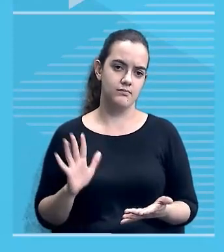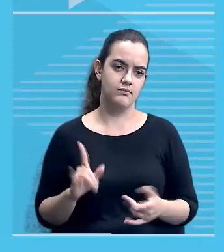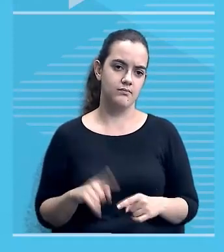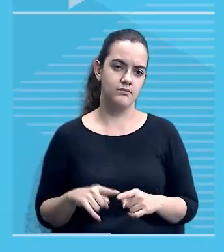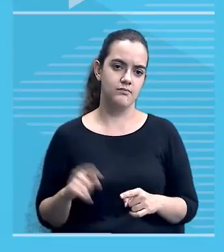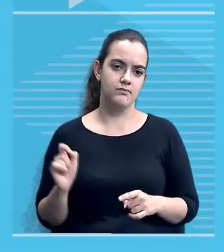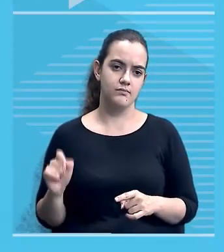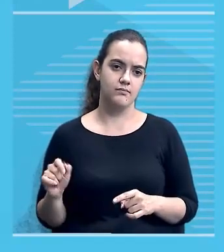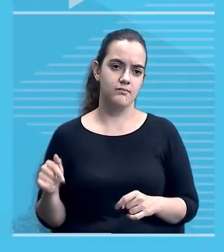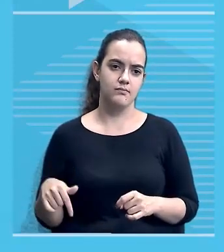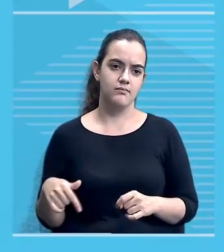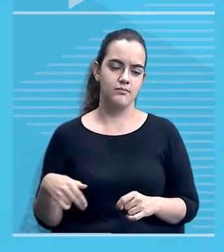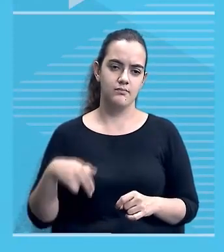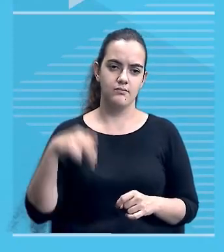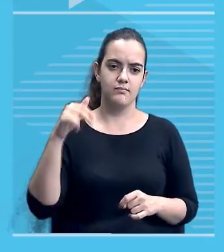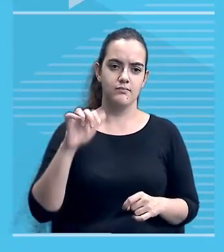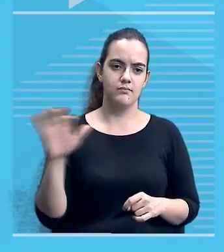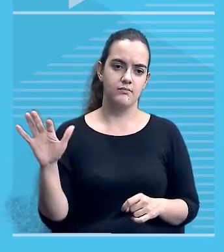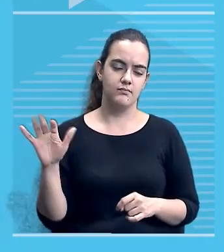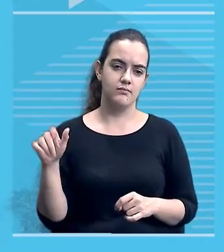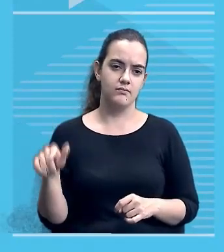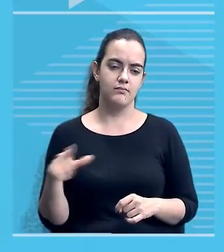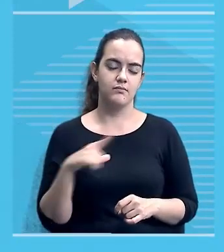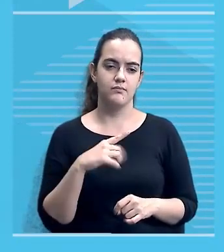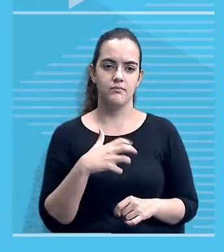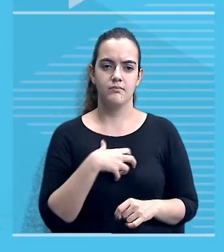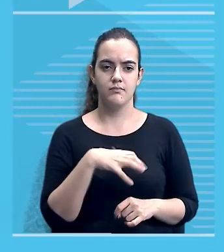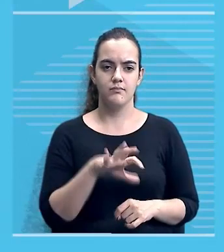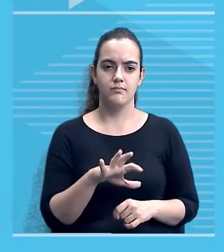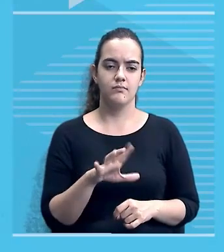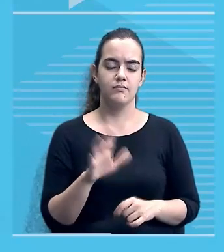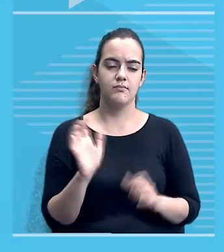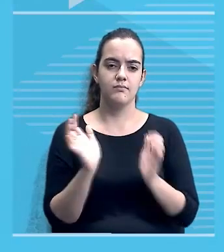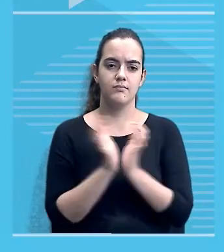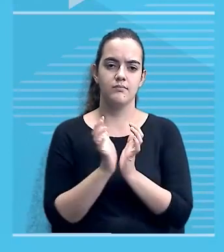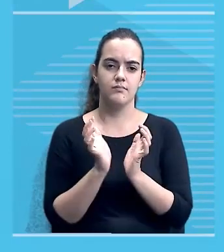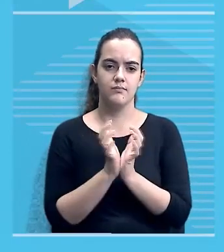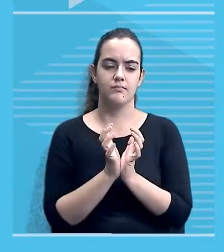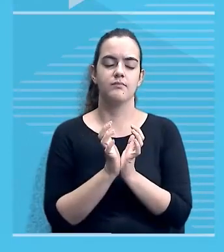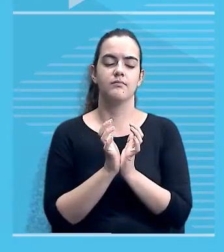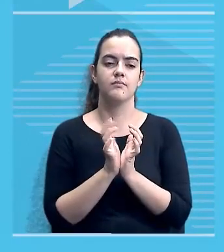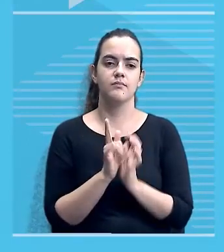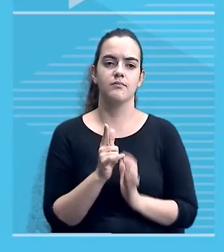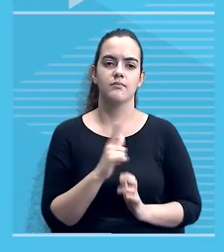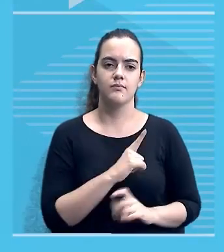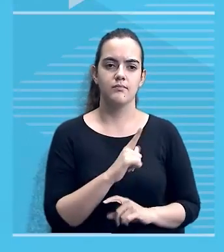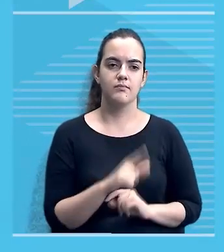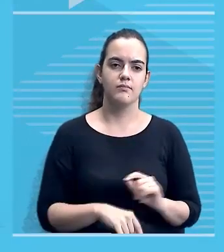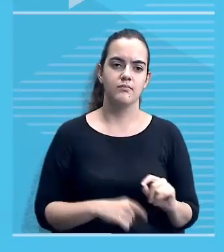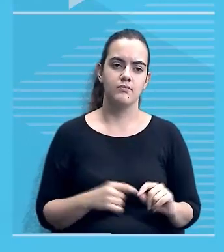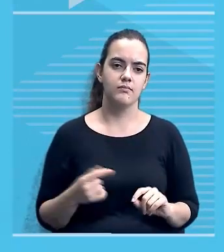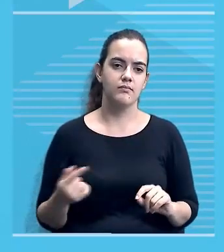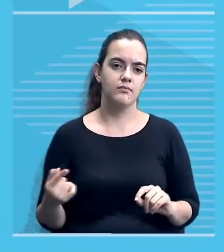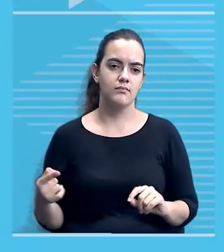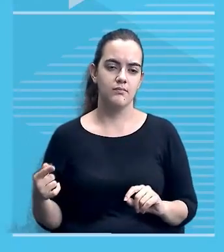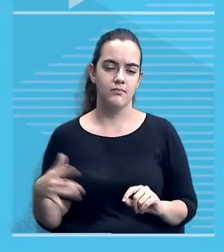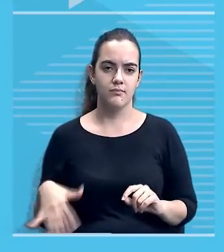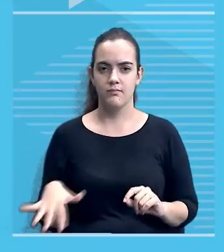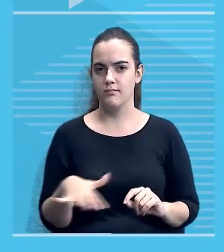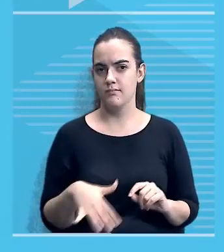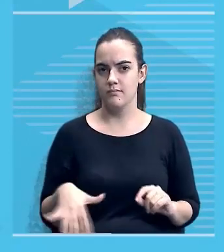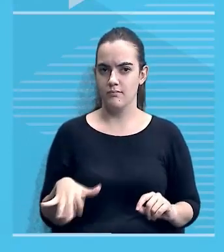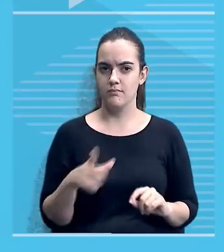região metropolitana de Salvador de Recife aí o que que acontece nessa nessa